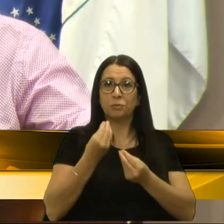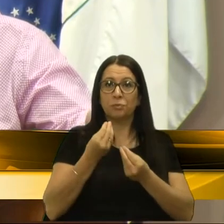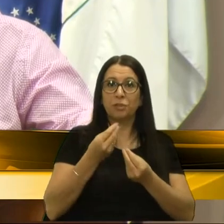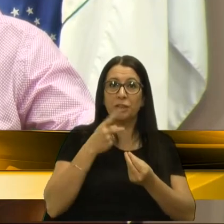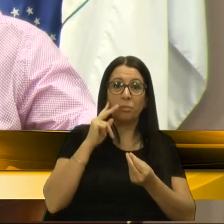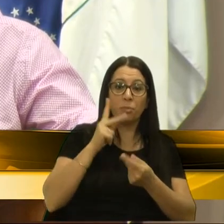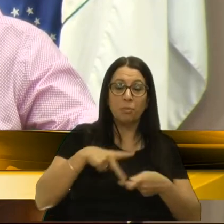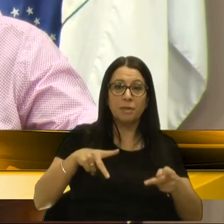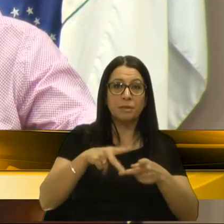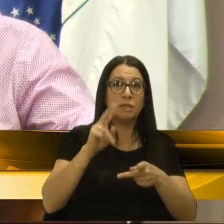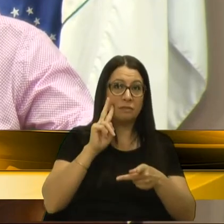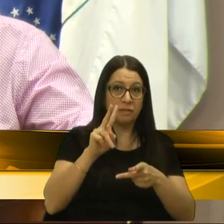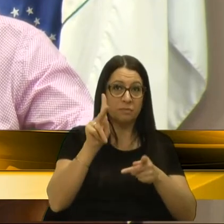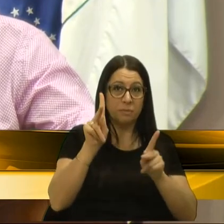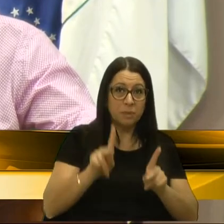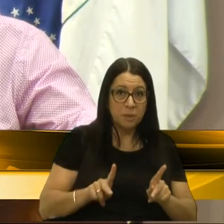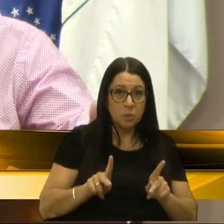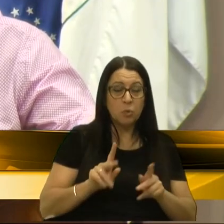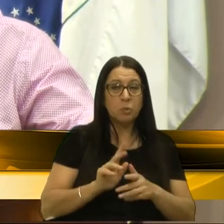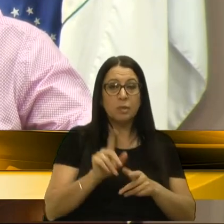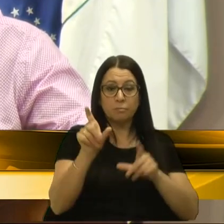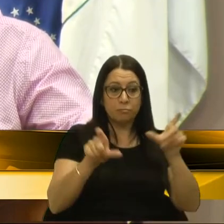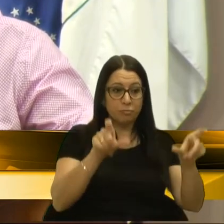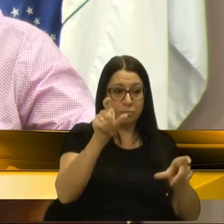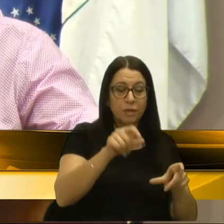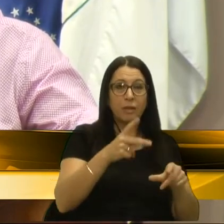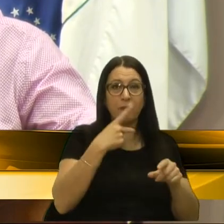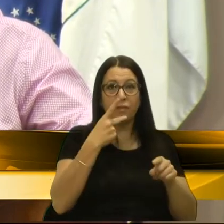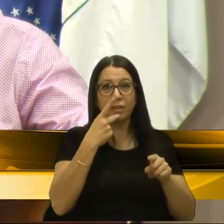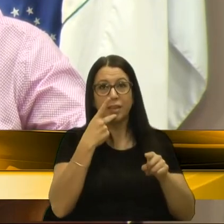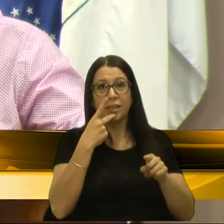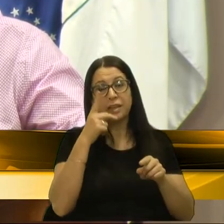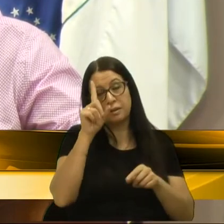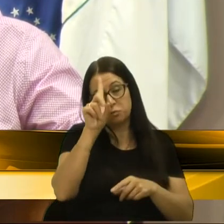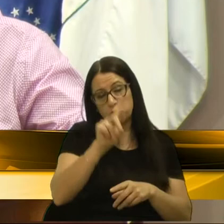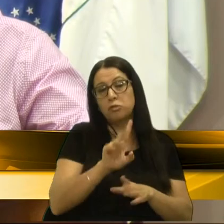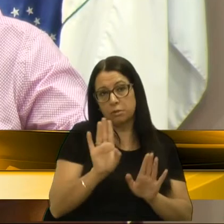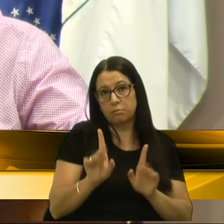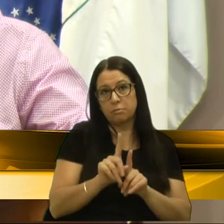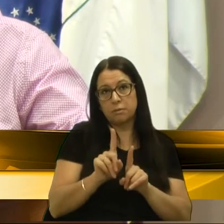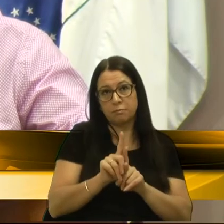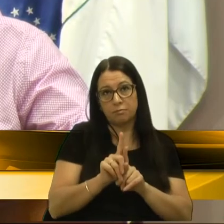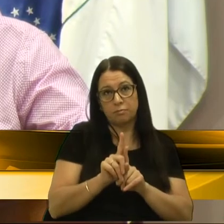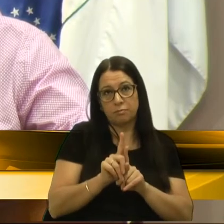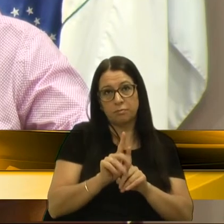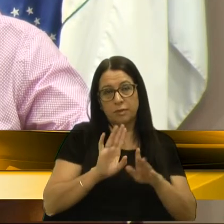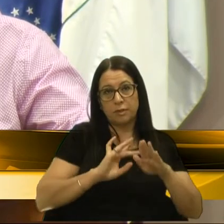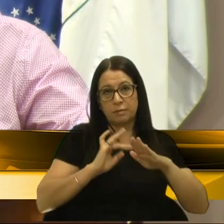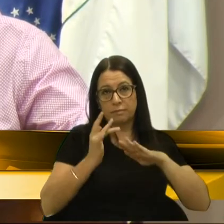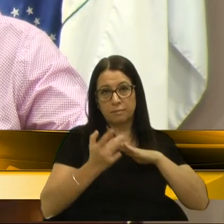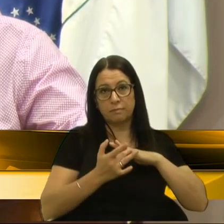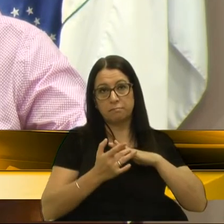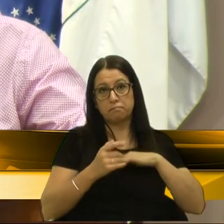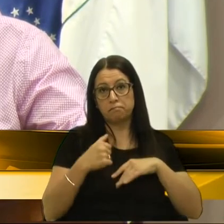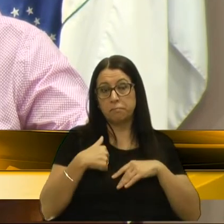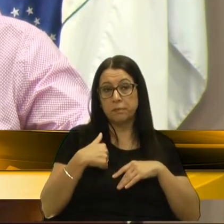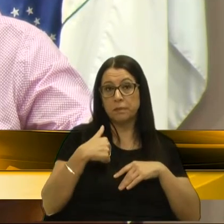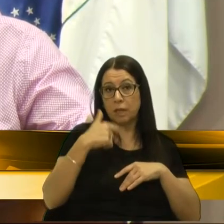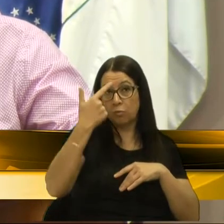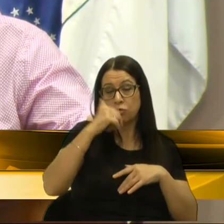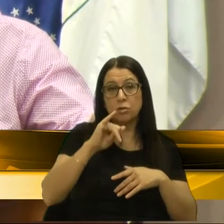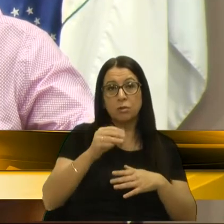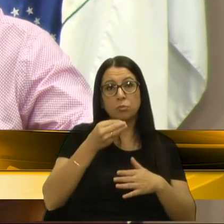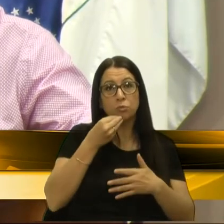população, por pessoas que se manifestam, é um direito se manifestar nas redes sociais, que achei